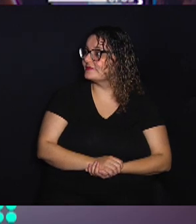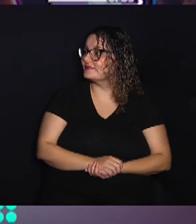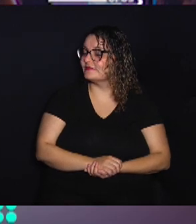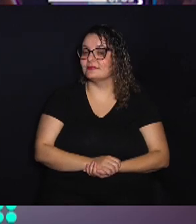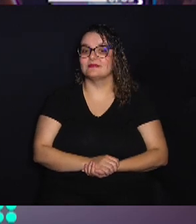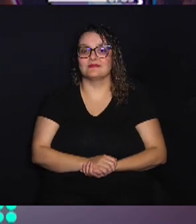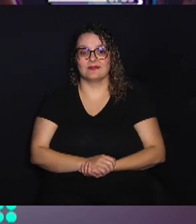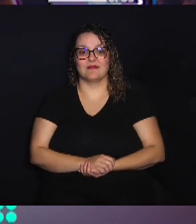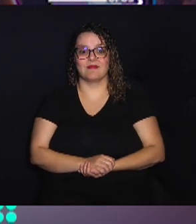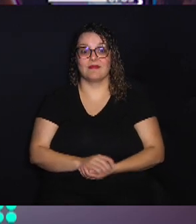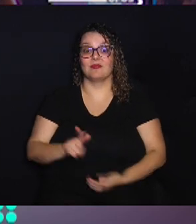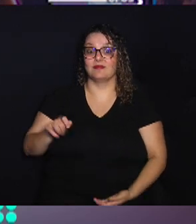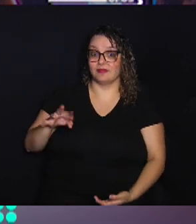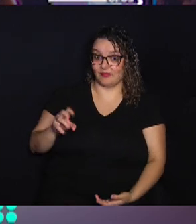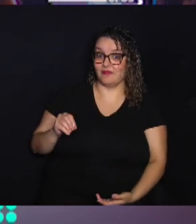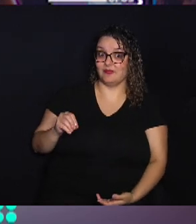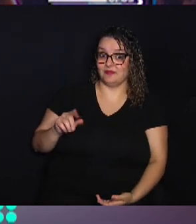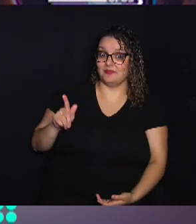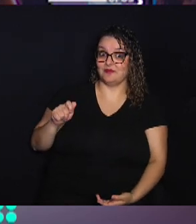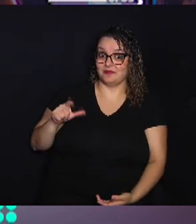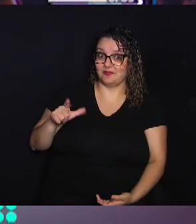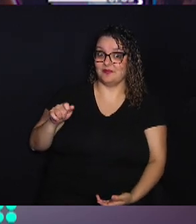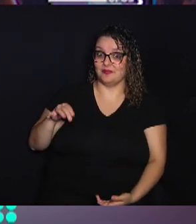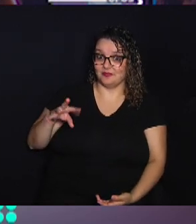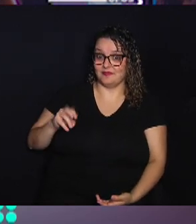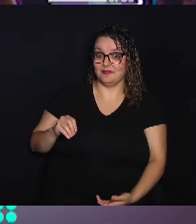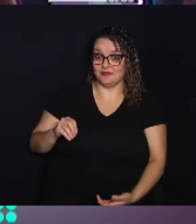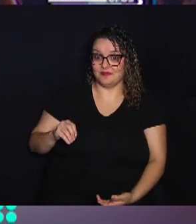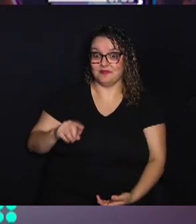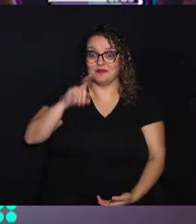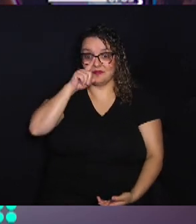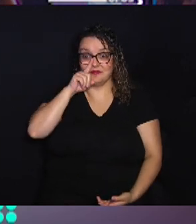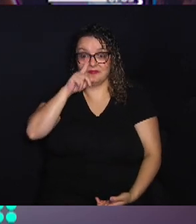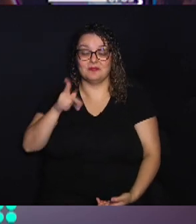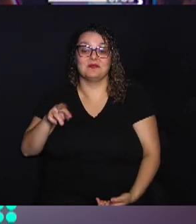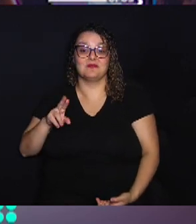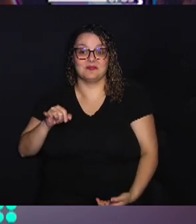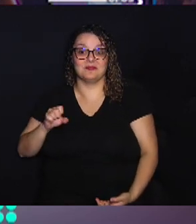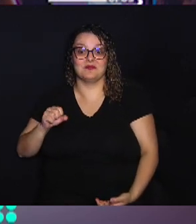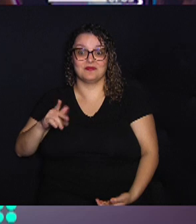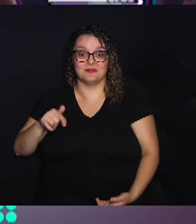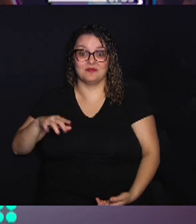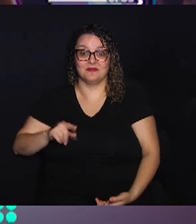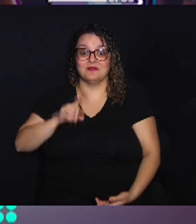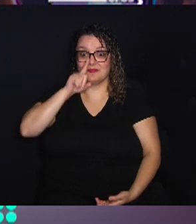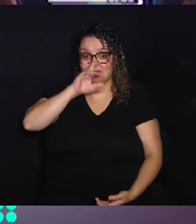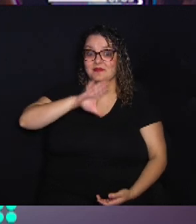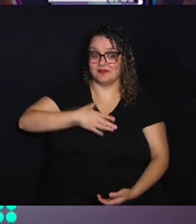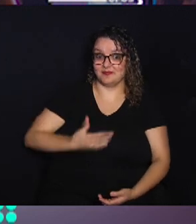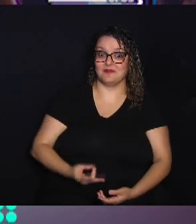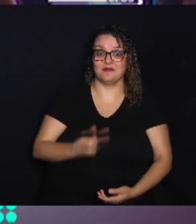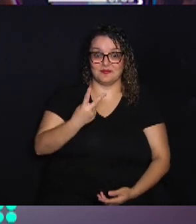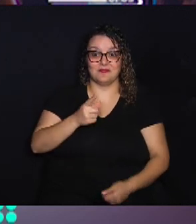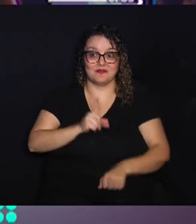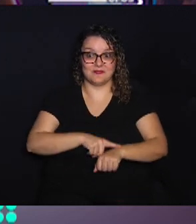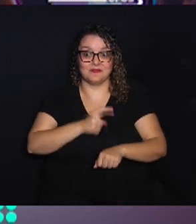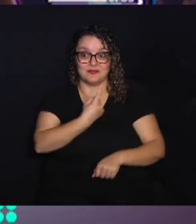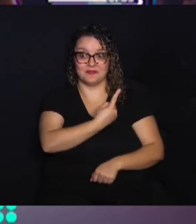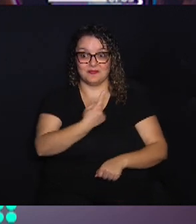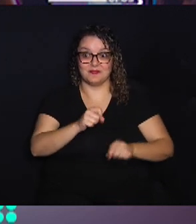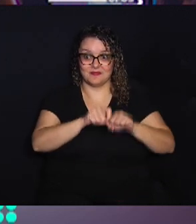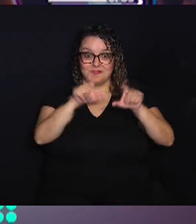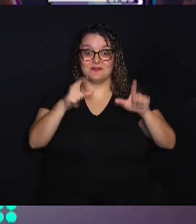Gato Galáctico Aventura Prismágica se apresenta neste sábado em 2 horários, às 11h e